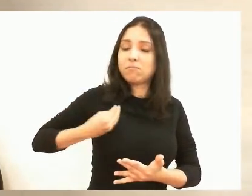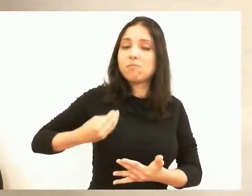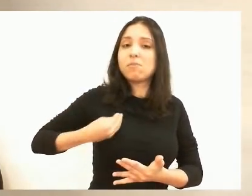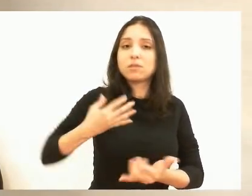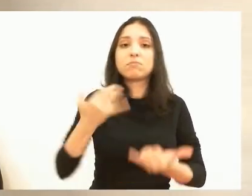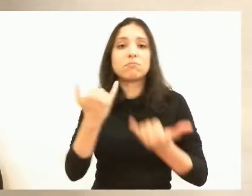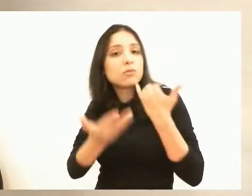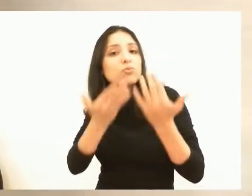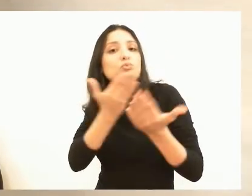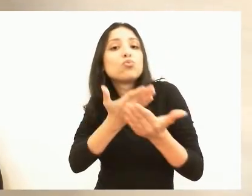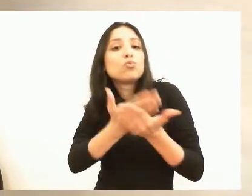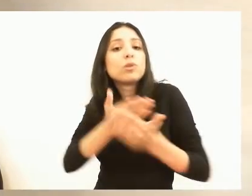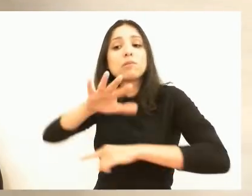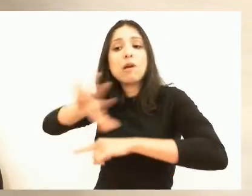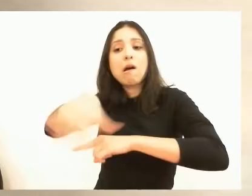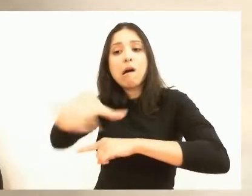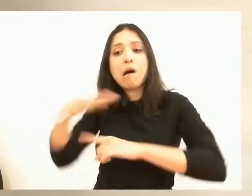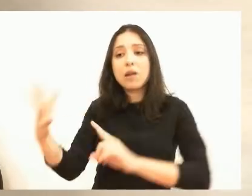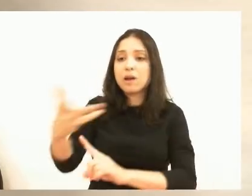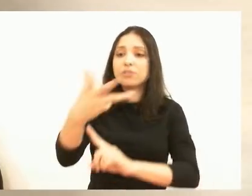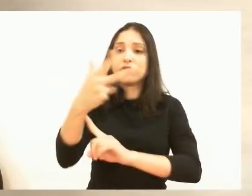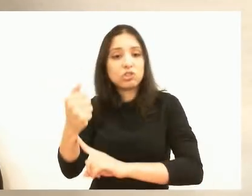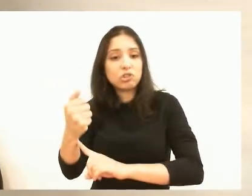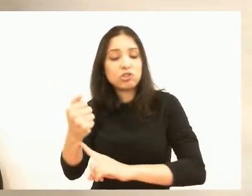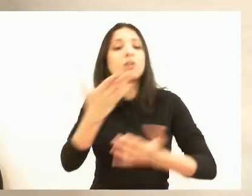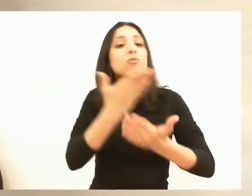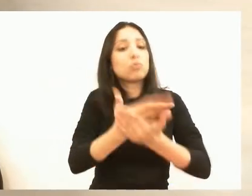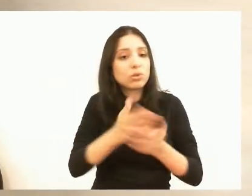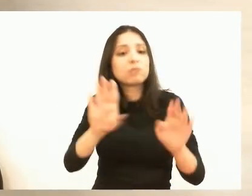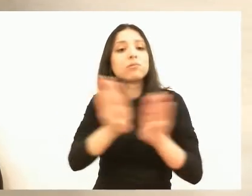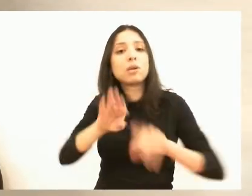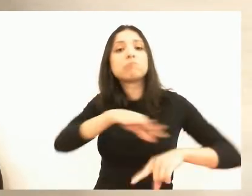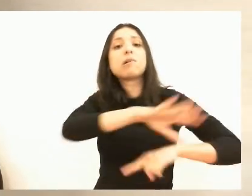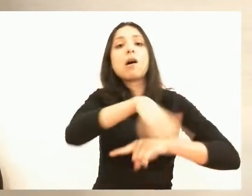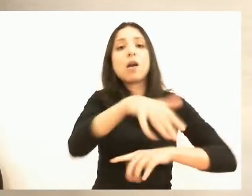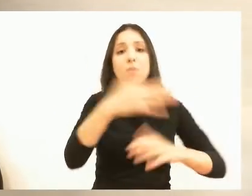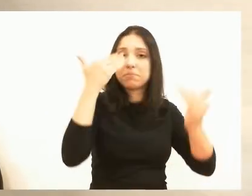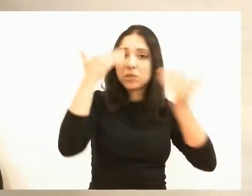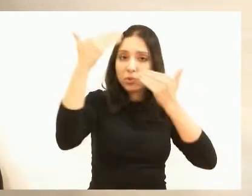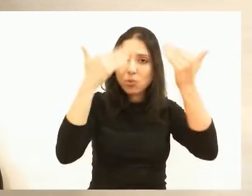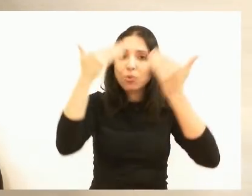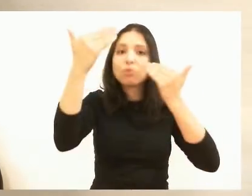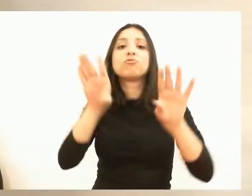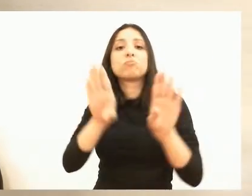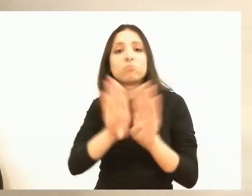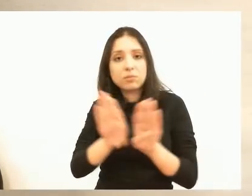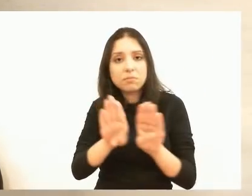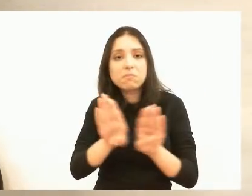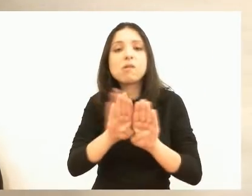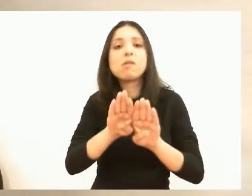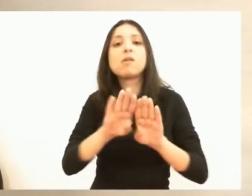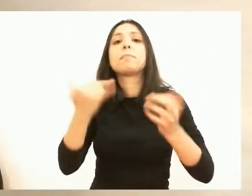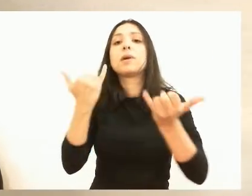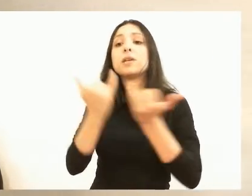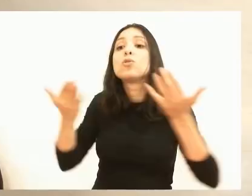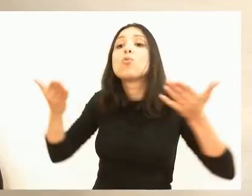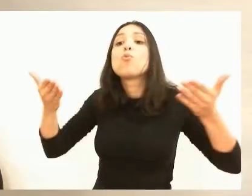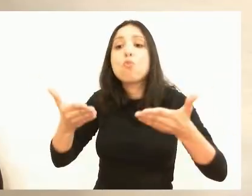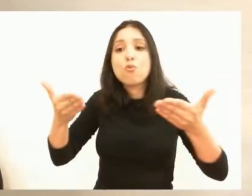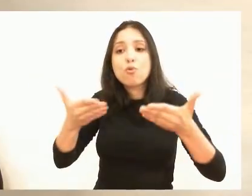artístico sendo estudado na psicologia hoje em dia está muito em voga também a presença